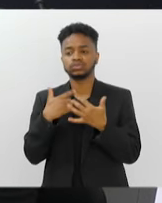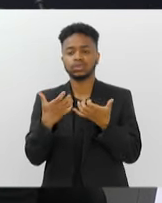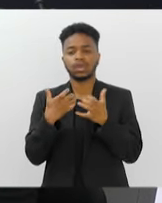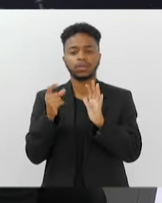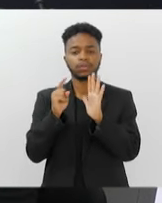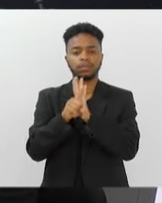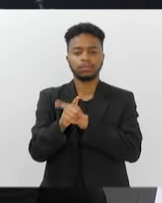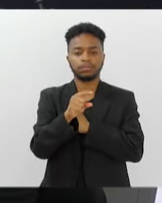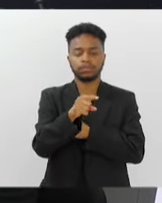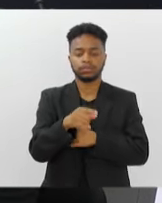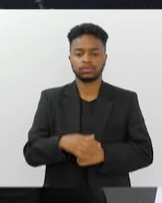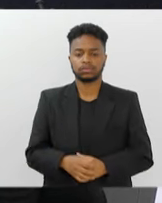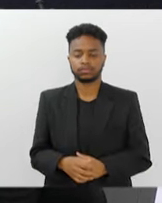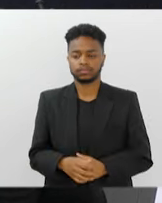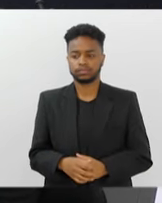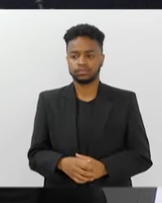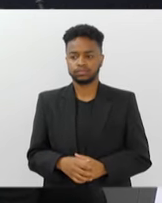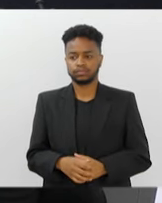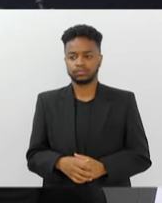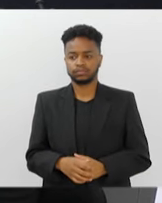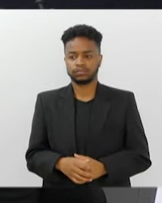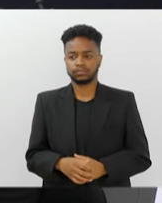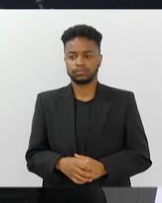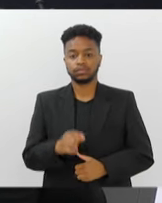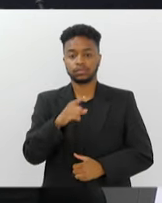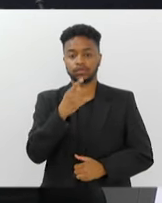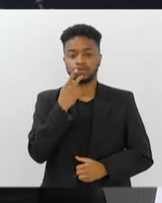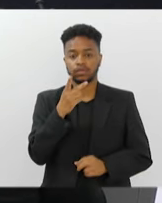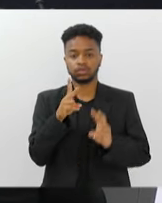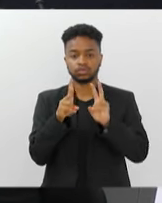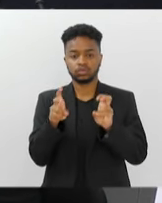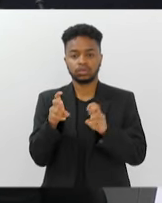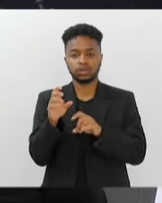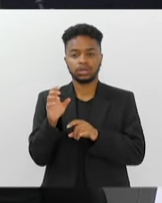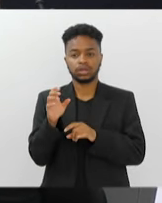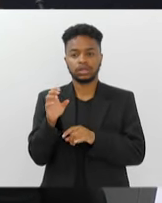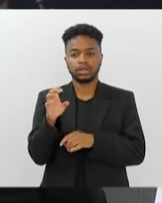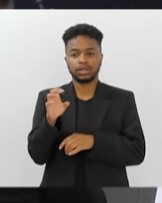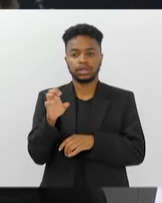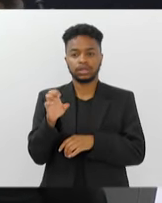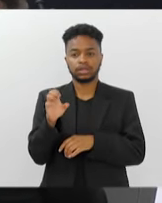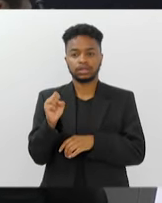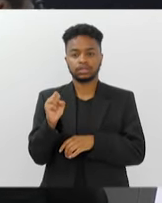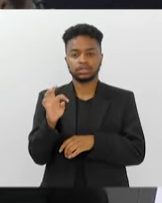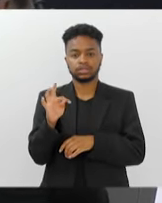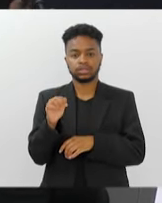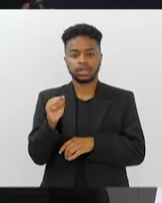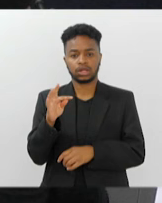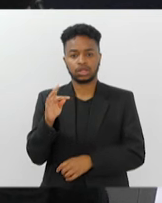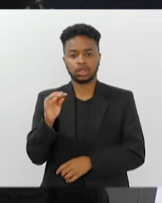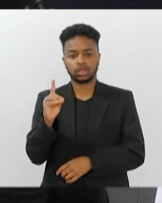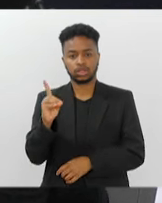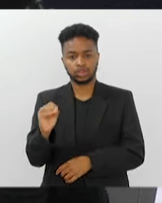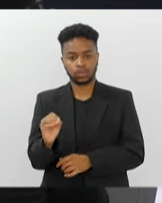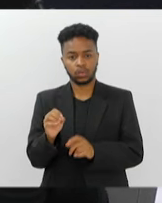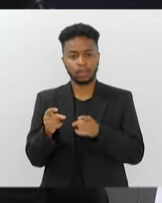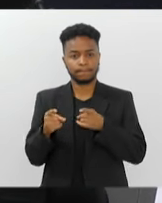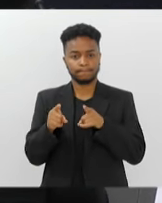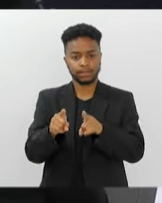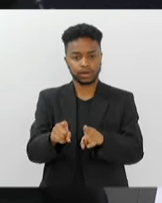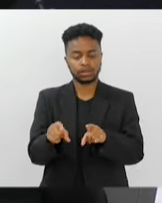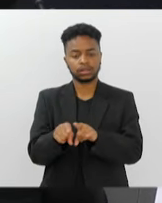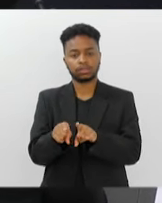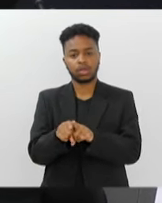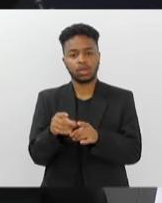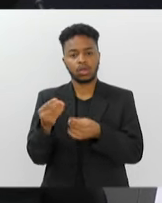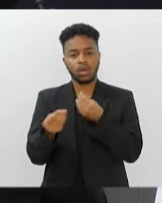desculpa secretário vossa excelência mencionou aqui sobre o estado paralelo o controle de boa parte do território do Rio de Janeiro sobre o crime organizado